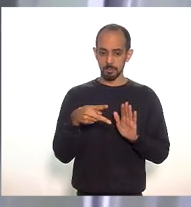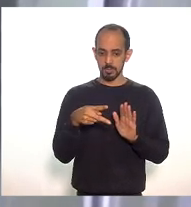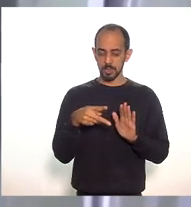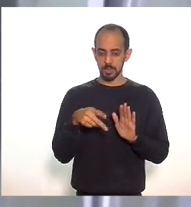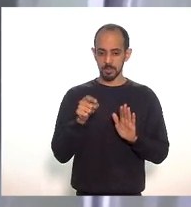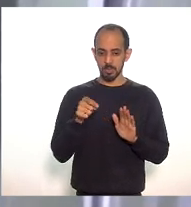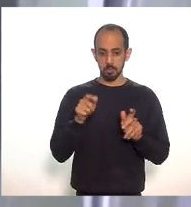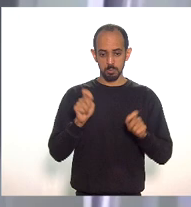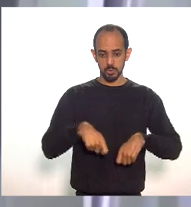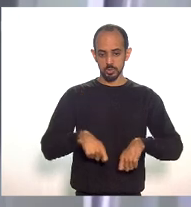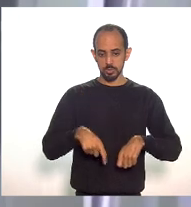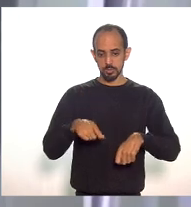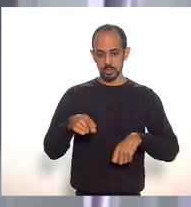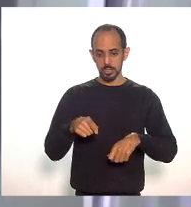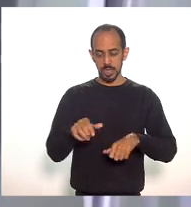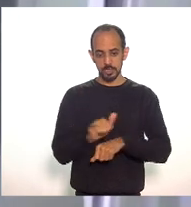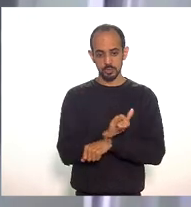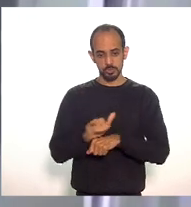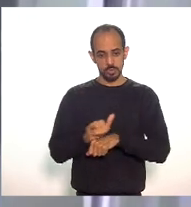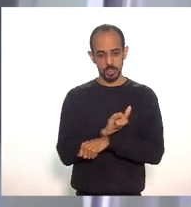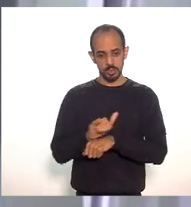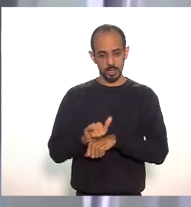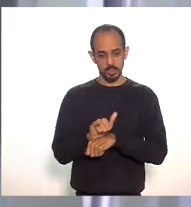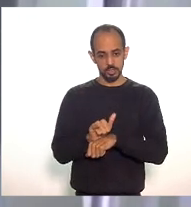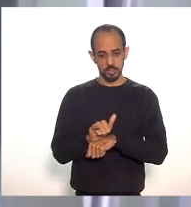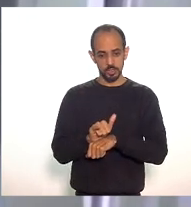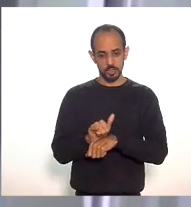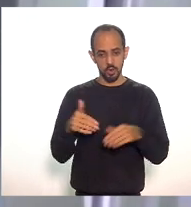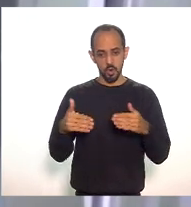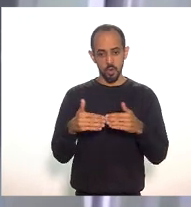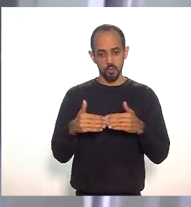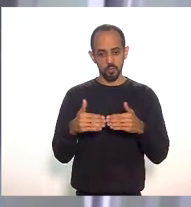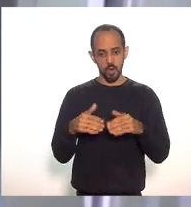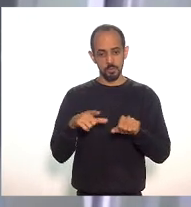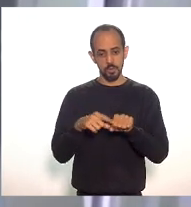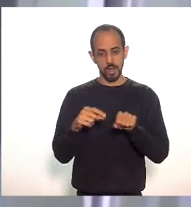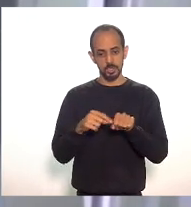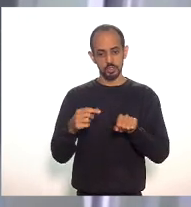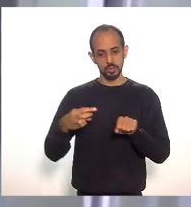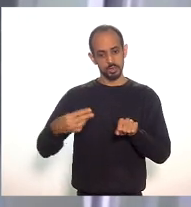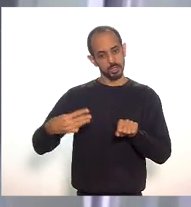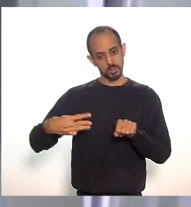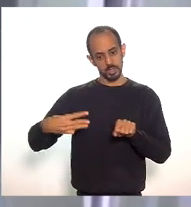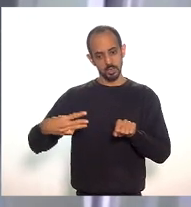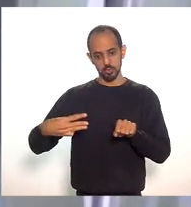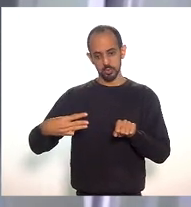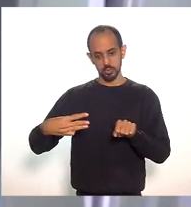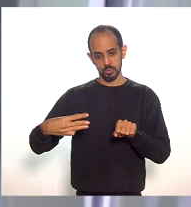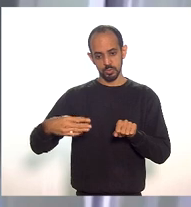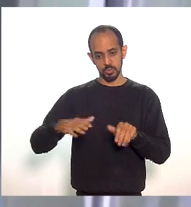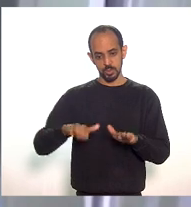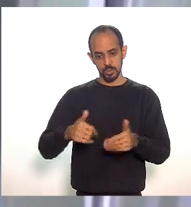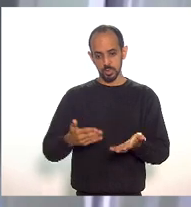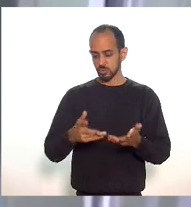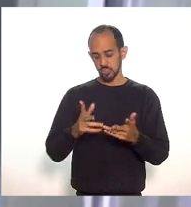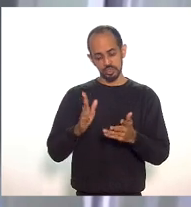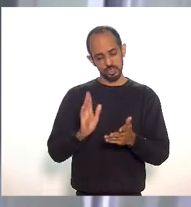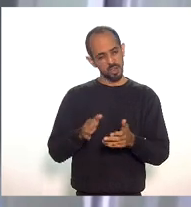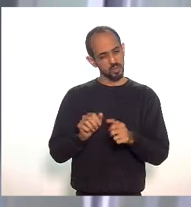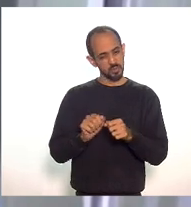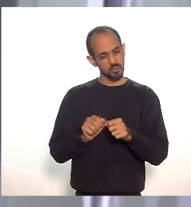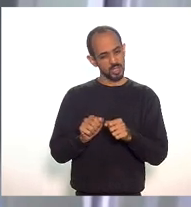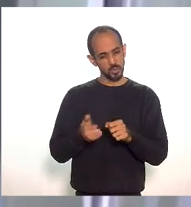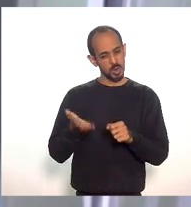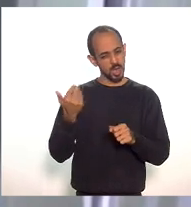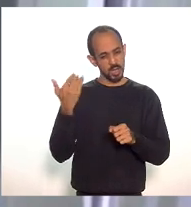possibilidade de destinação de recurso conformativo terceiro nessa situação específica que ela menciona Como já foi feito outras vezes em